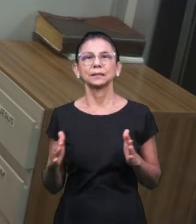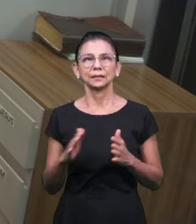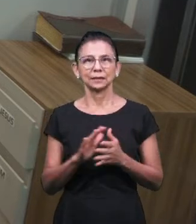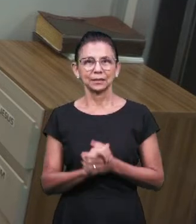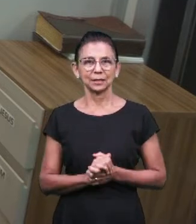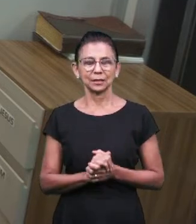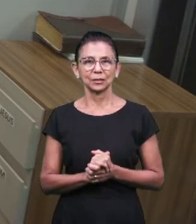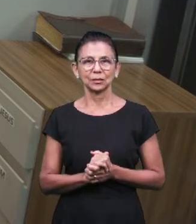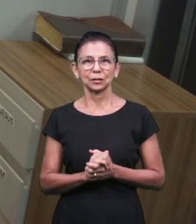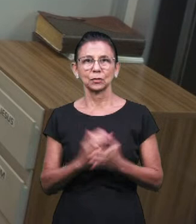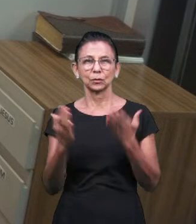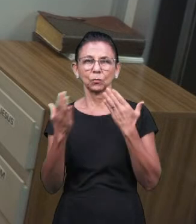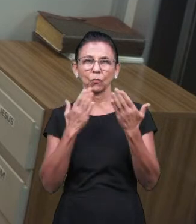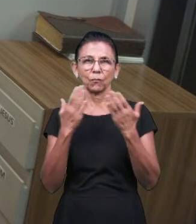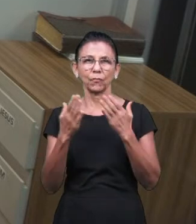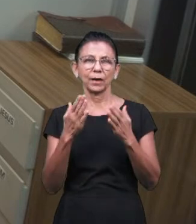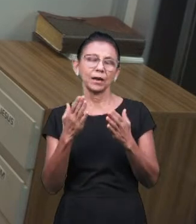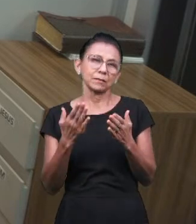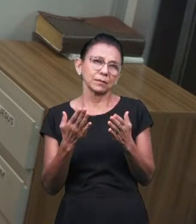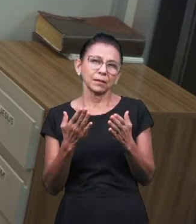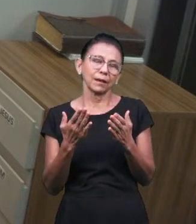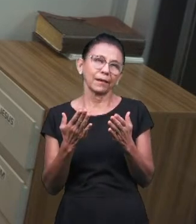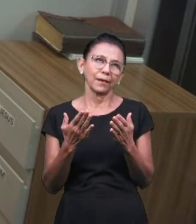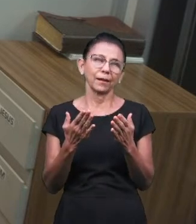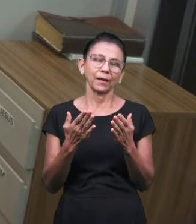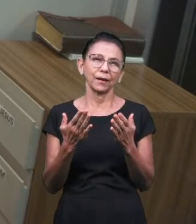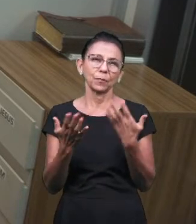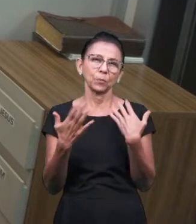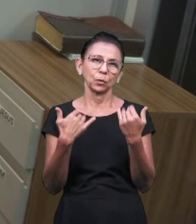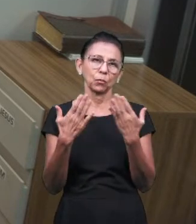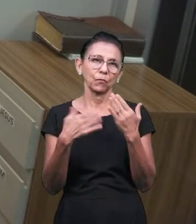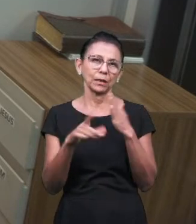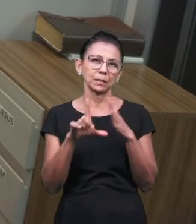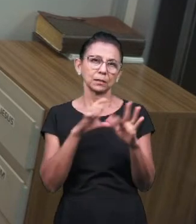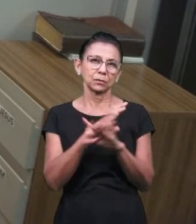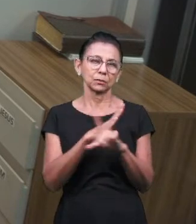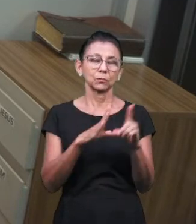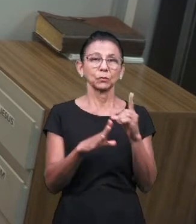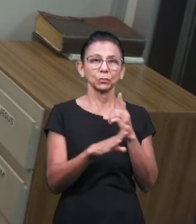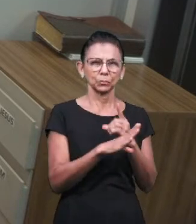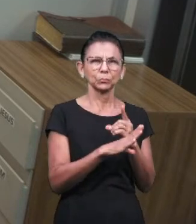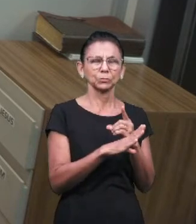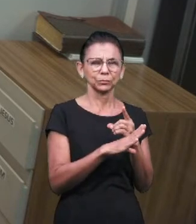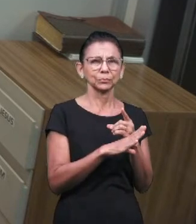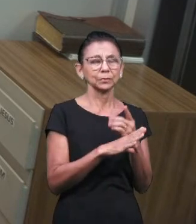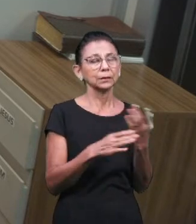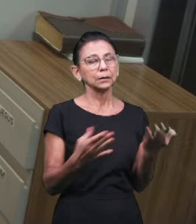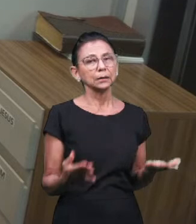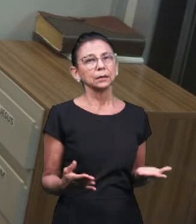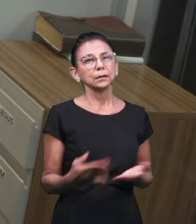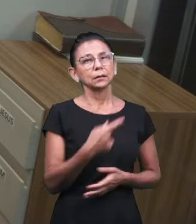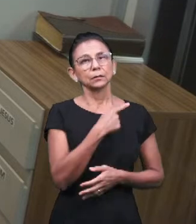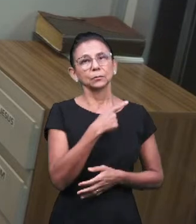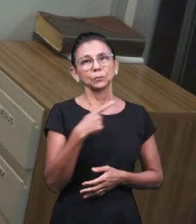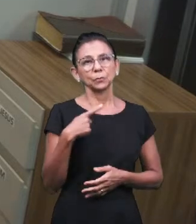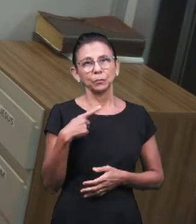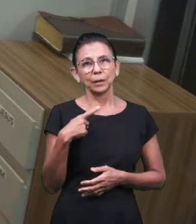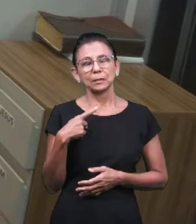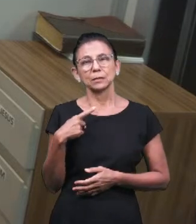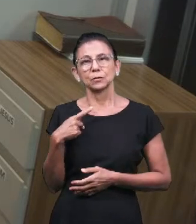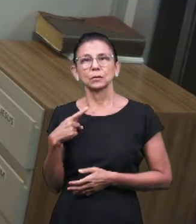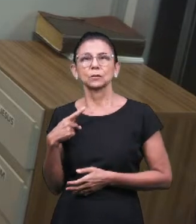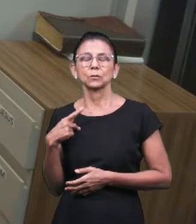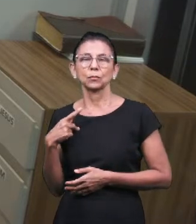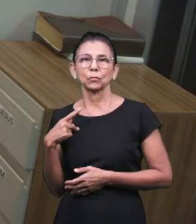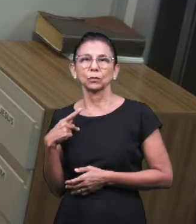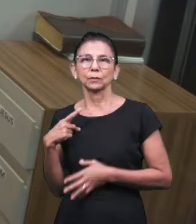nosso pré-culto. E o que é um pré-culto? Pré-culto é aquele momento que antecede ao culto da noite, onde o pastor que irá dirigir o culto